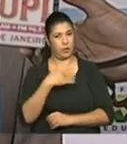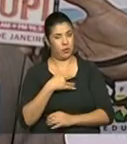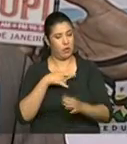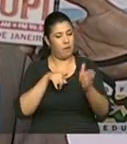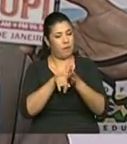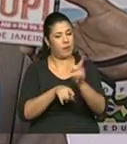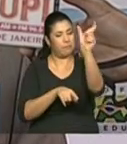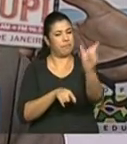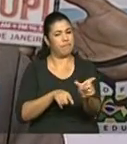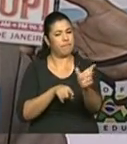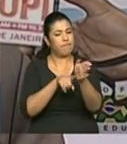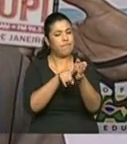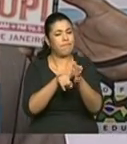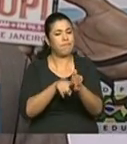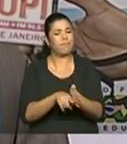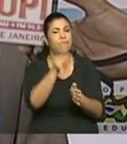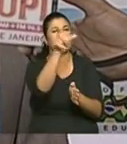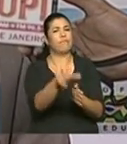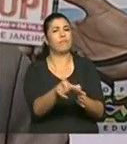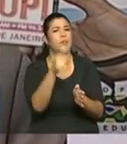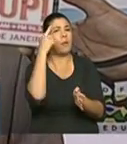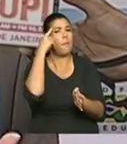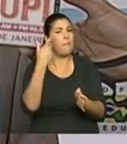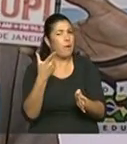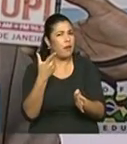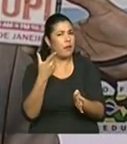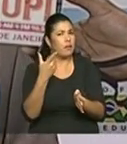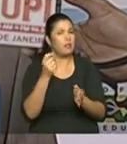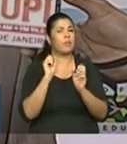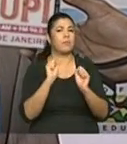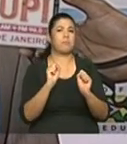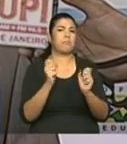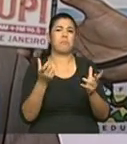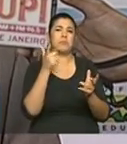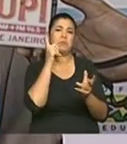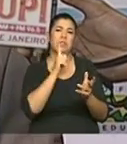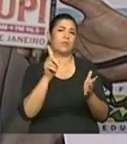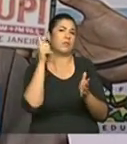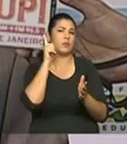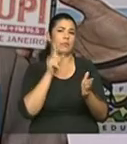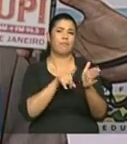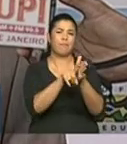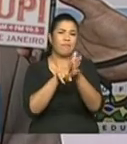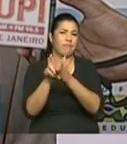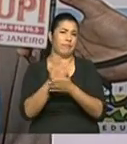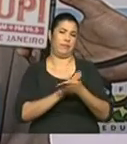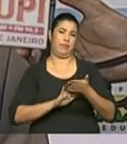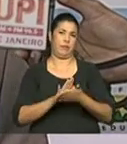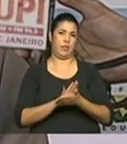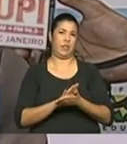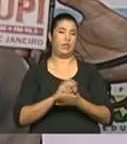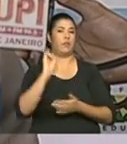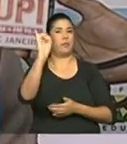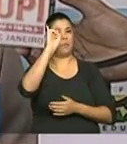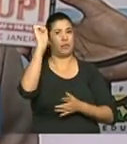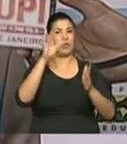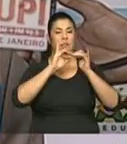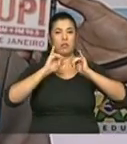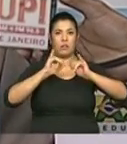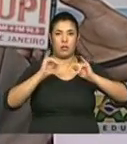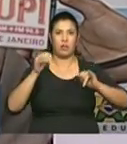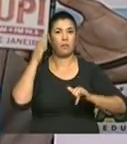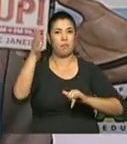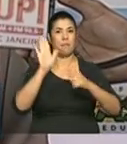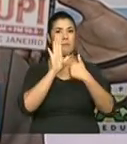o seu paciente, não pensarem nessa possibilidade, não farão diagnóstico de hanseníase. Daí a importância da campanha. Campanha que vai para